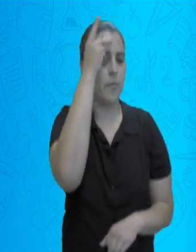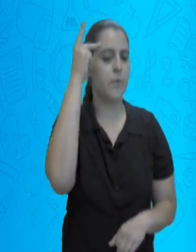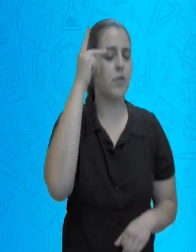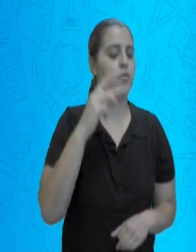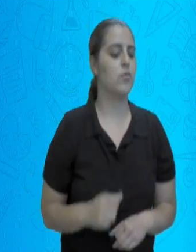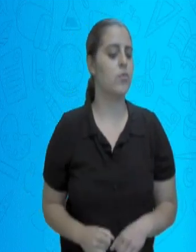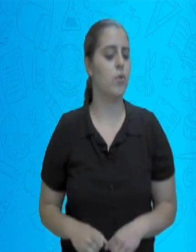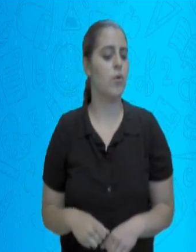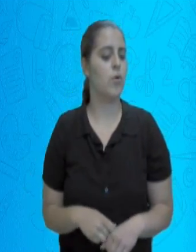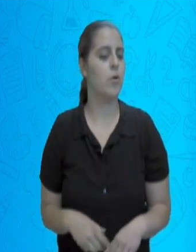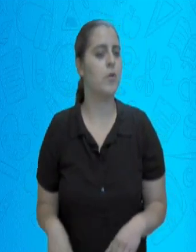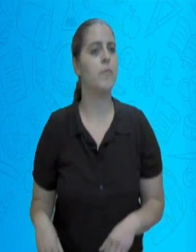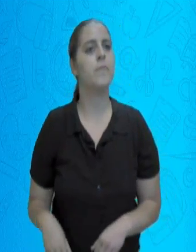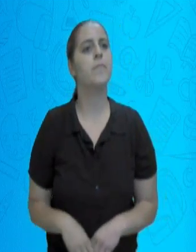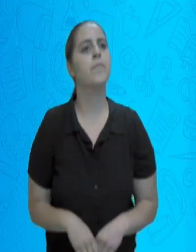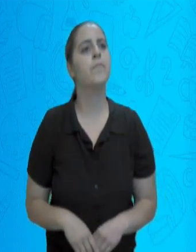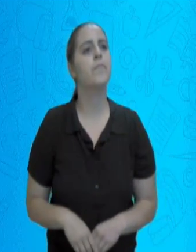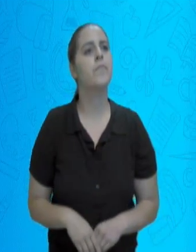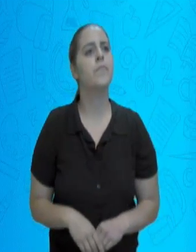alguém particular.